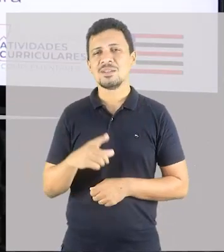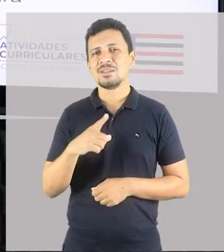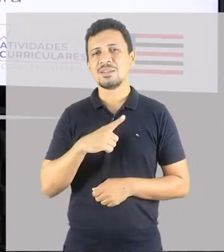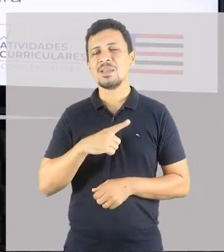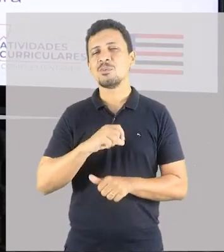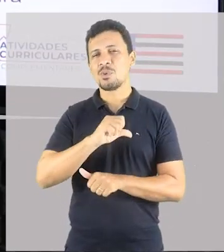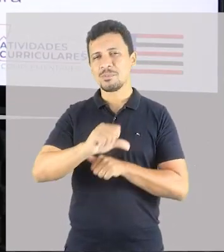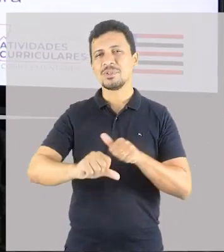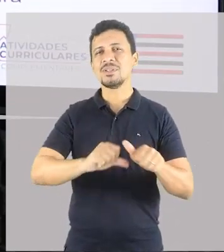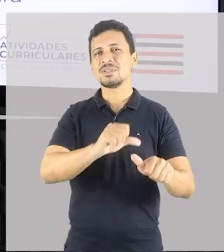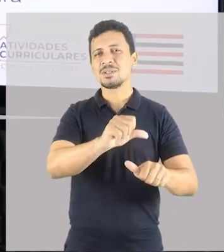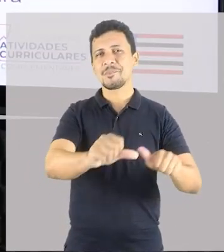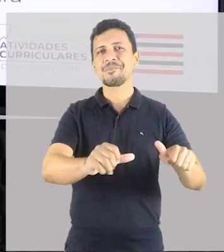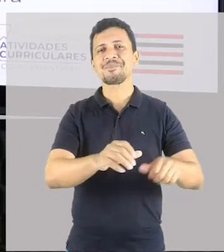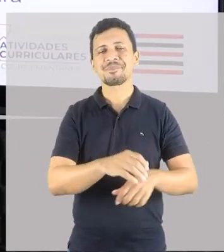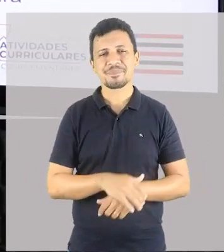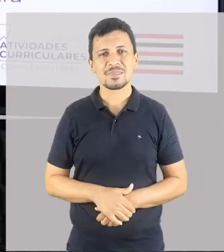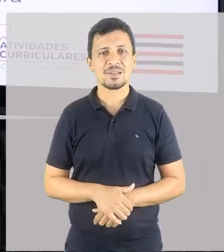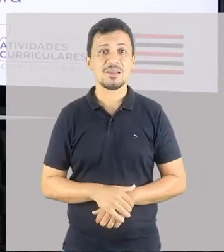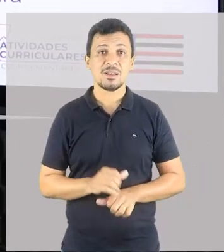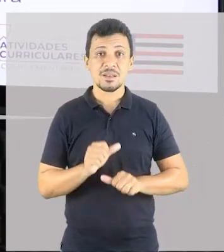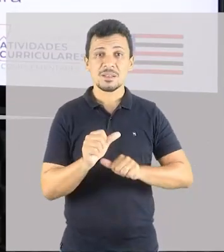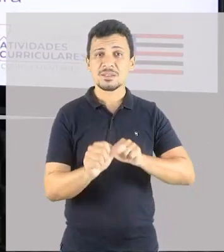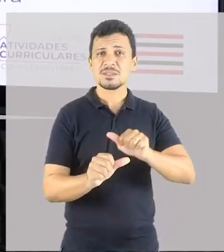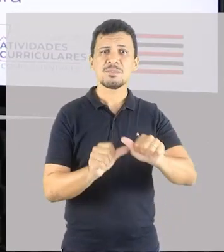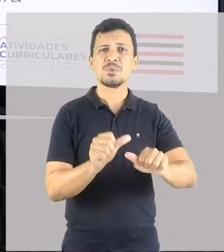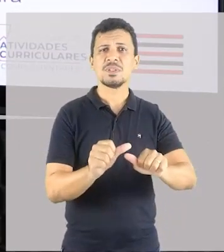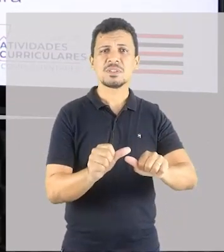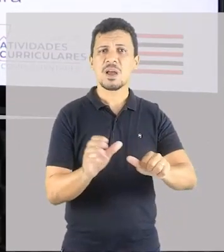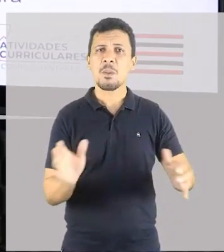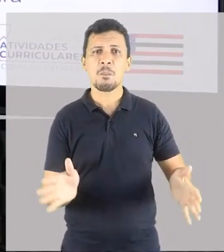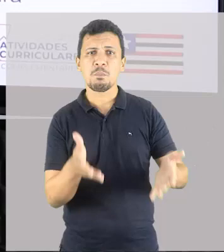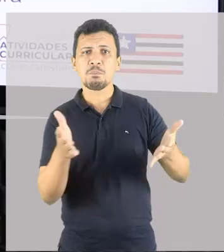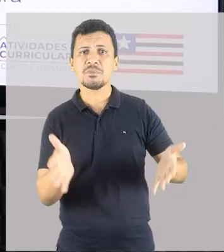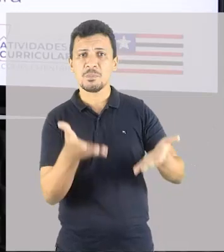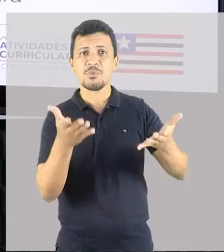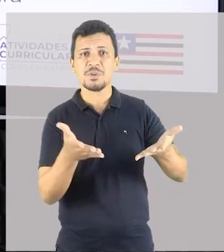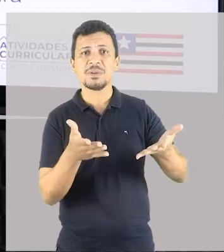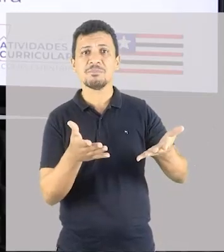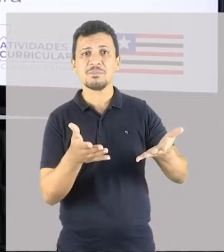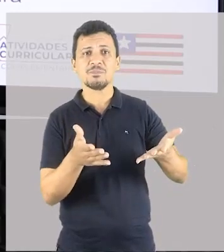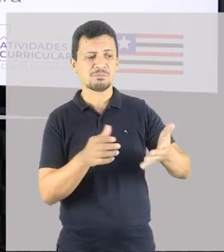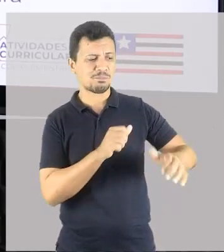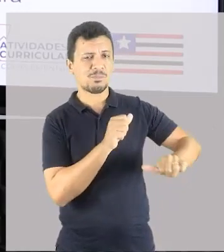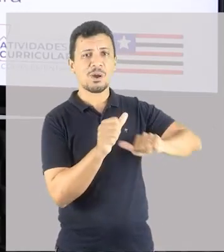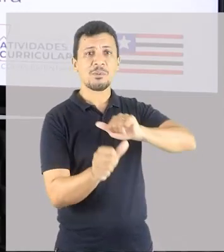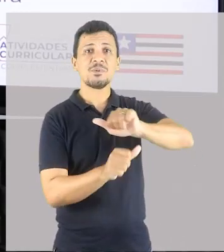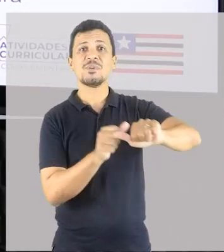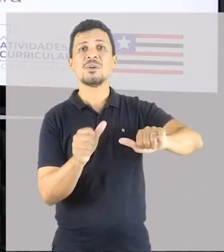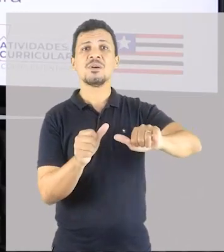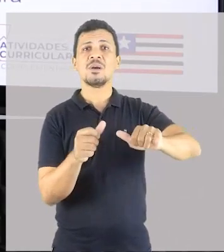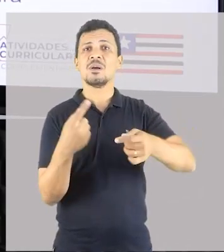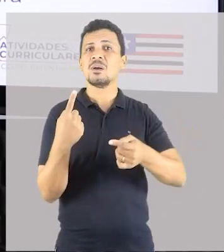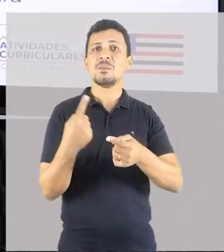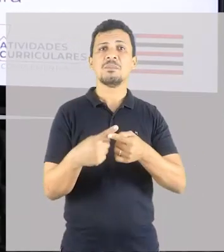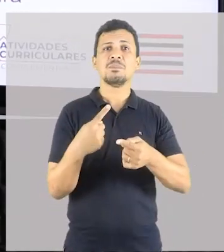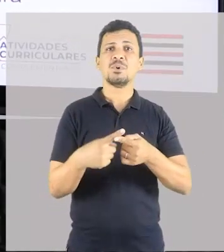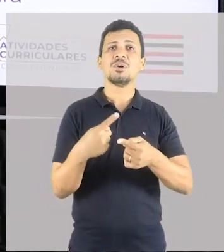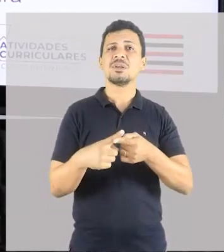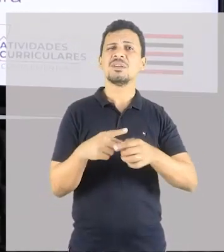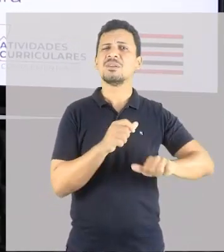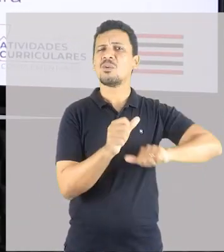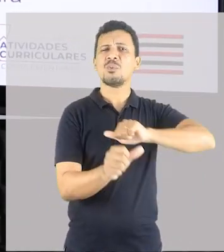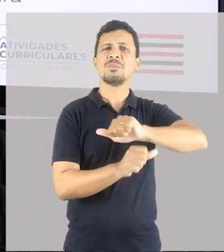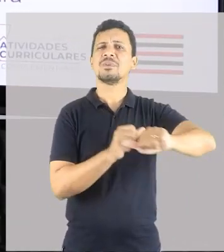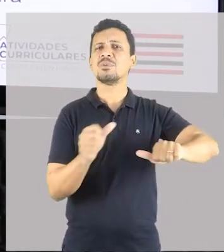de mudança. E essa mudança, ela vai promover uma ruptura. Exatamente porque promove essa ruptura,